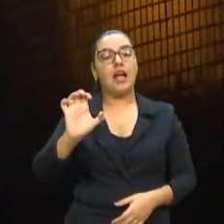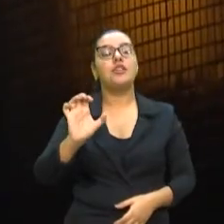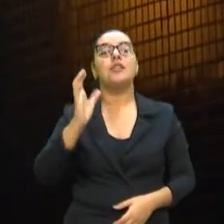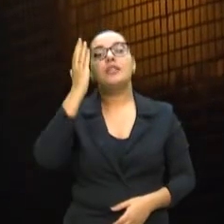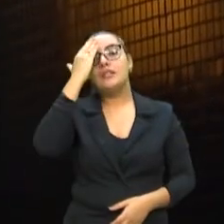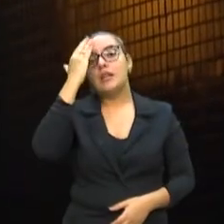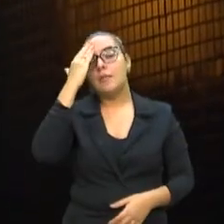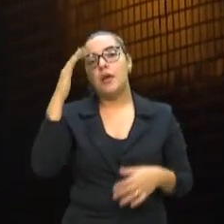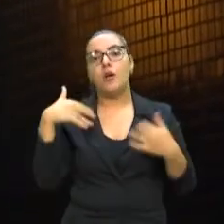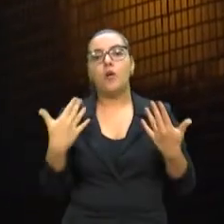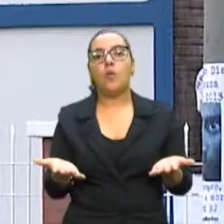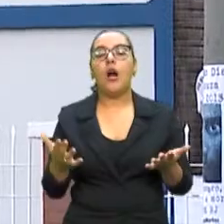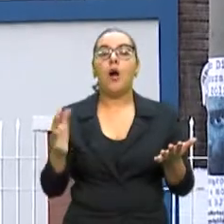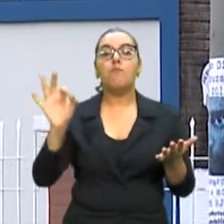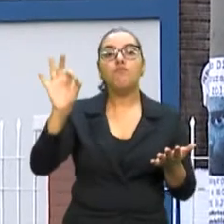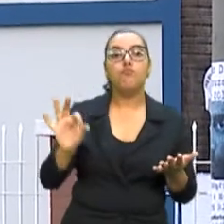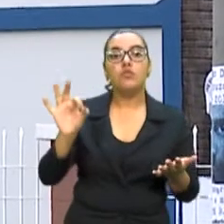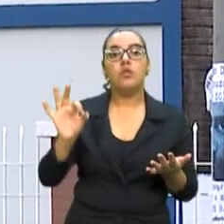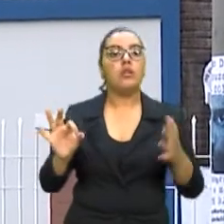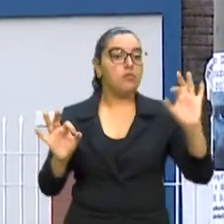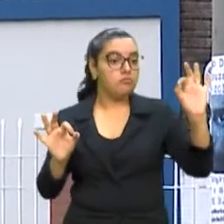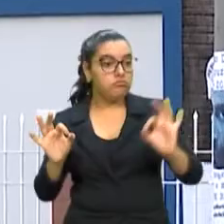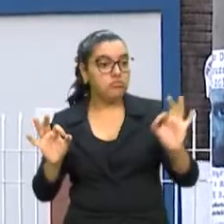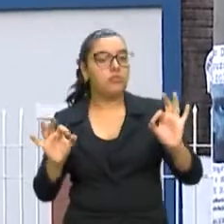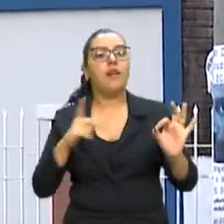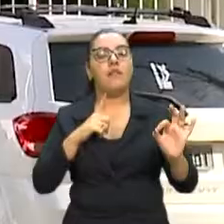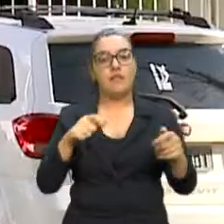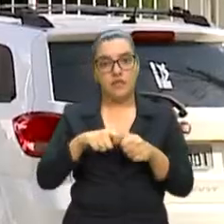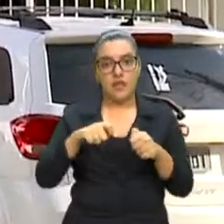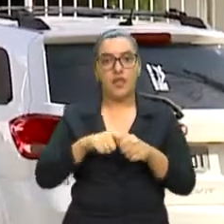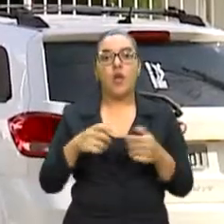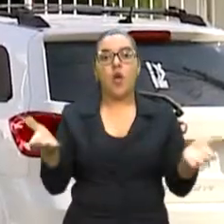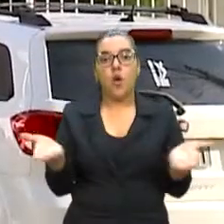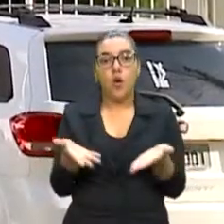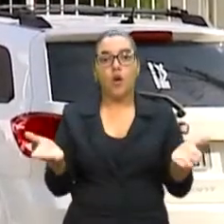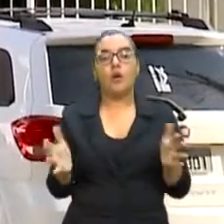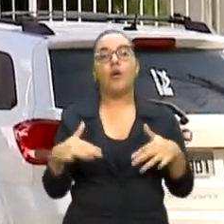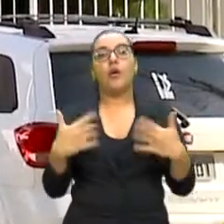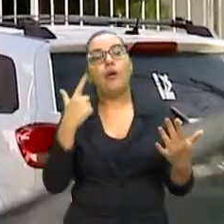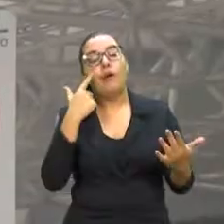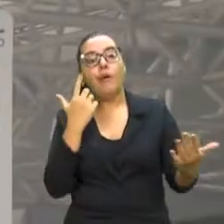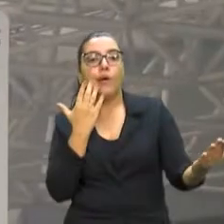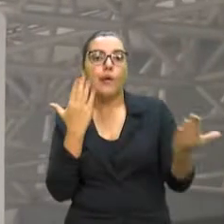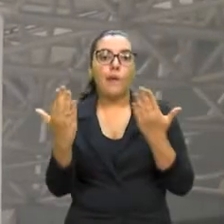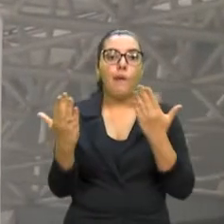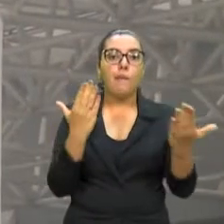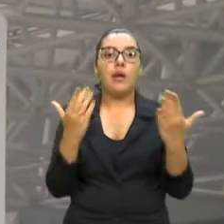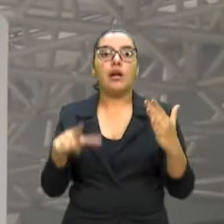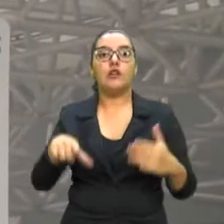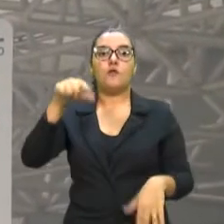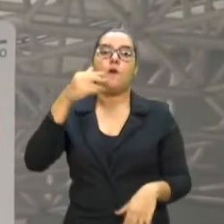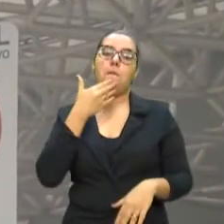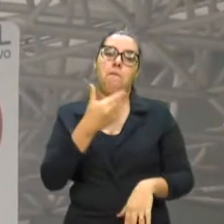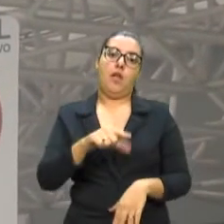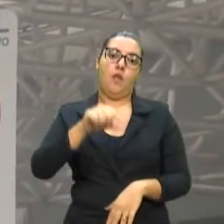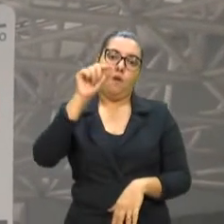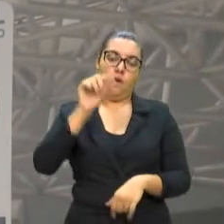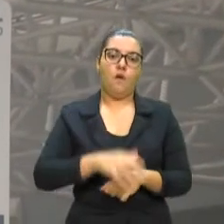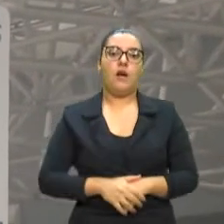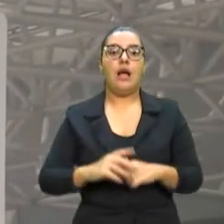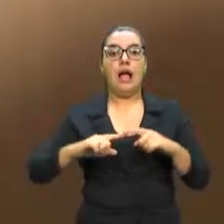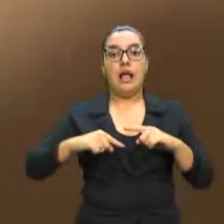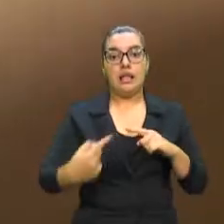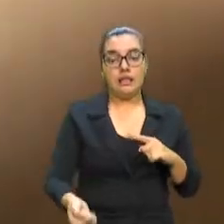quais são as taxas que estão sendo praticadas no mercado e compará-las para escolher a melhor opção. Depois, fazer